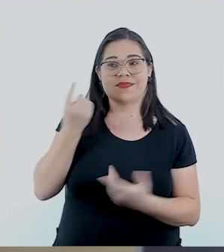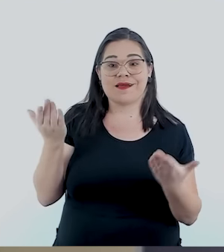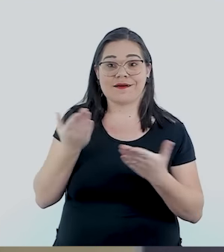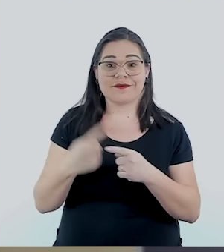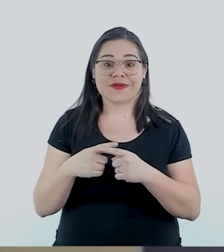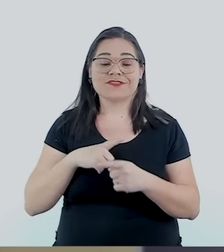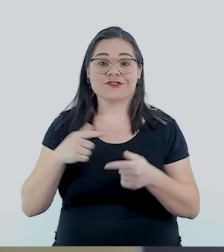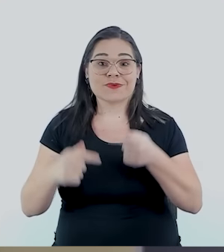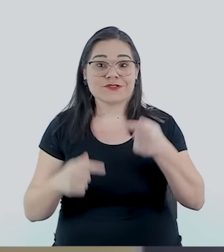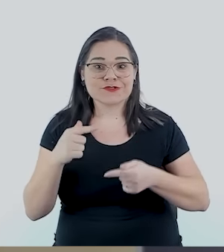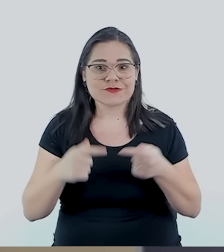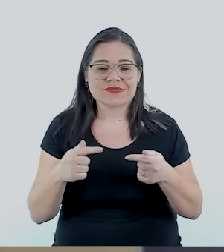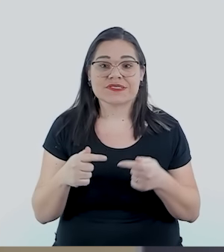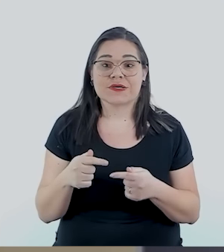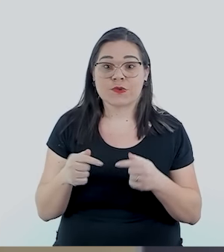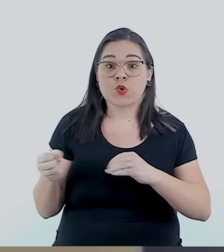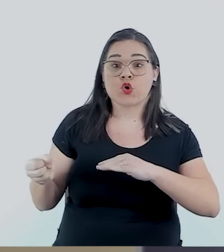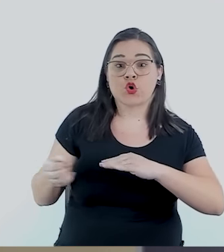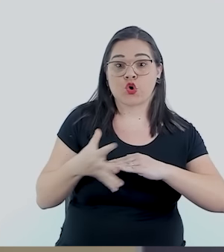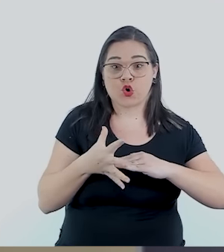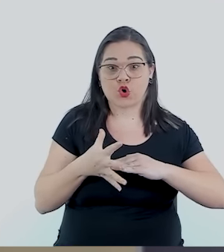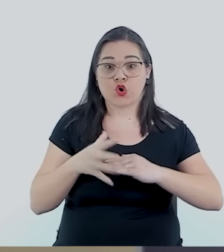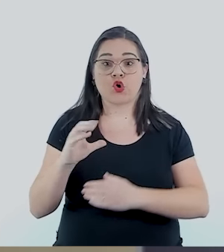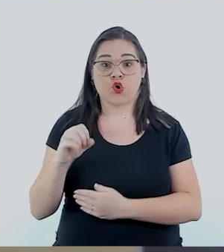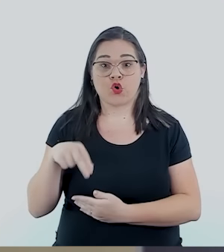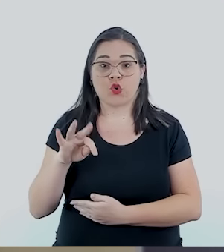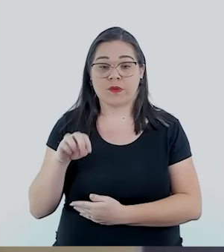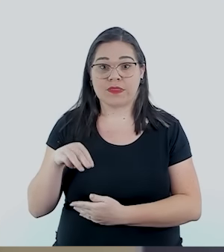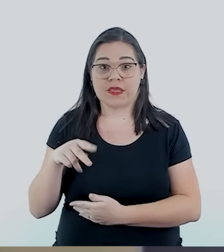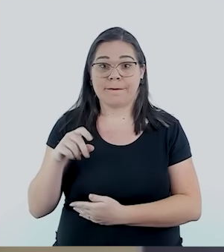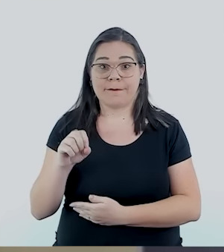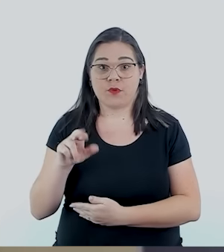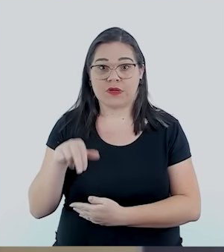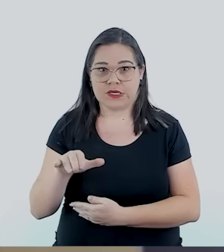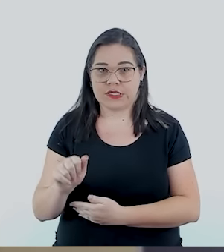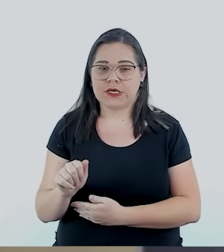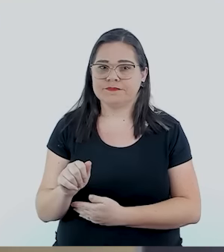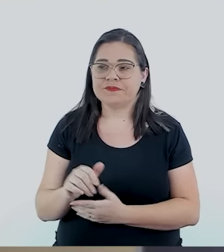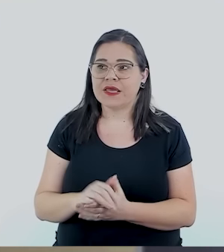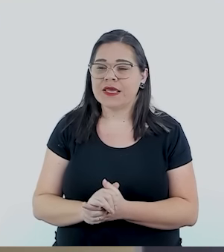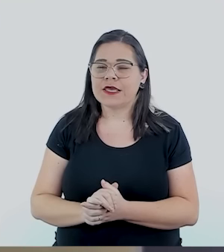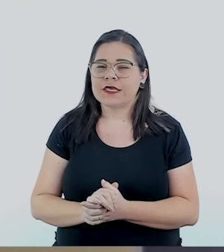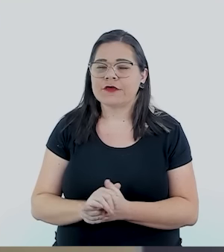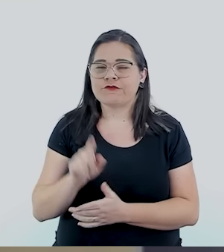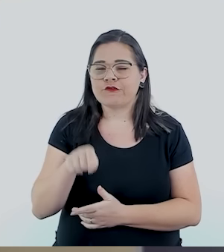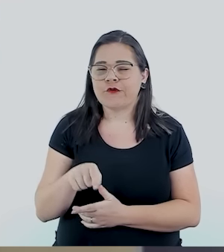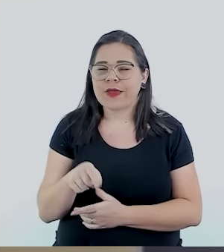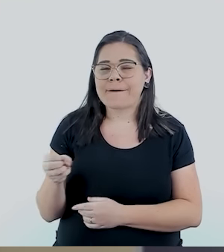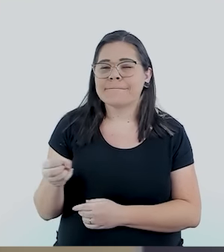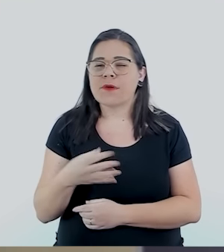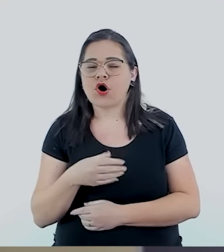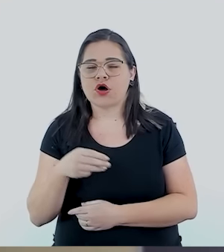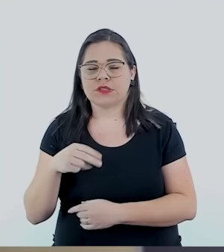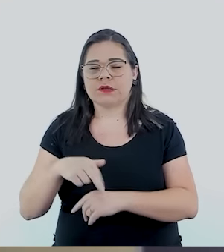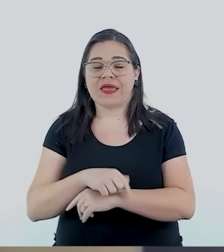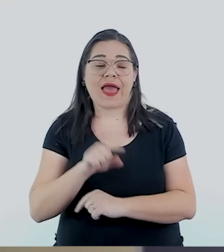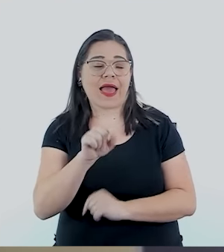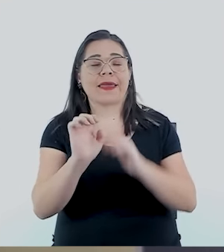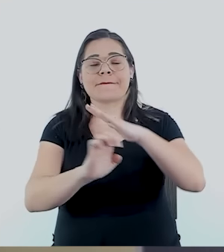uma discussão muito contemporânea na verdade há uns anos atrás que foi a moda dos da Soft Skills né ai porque as